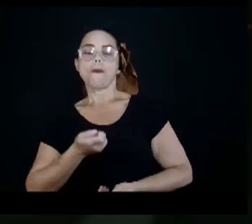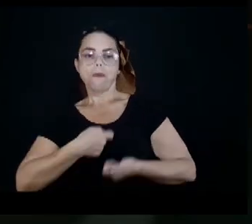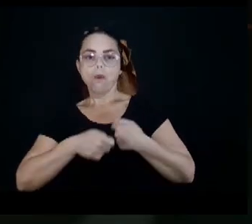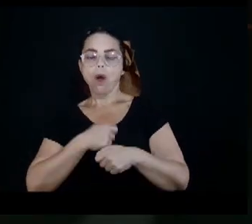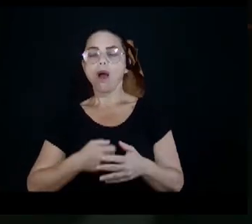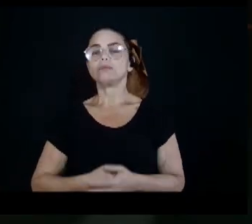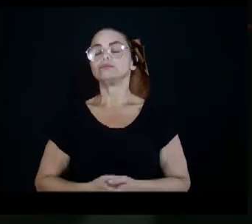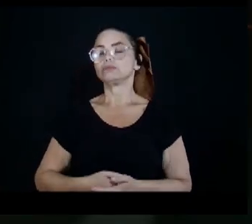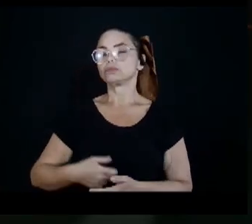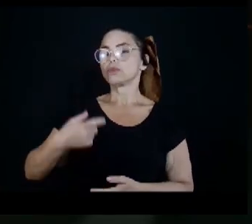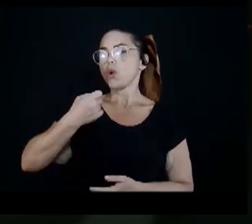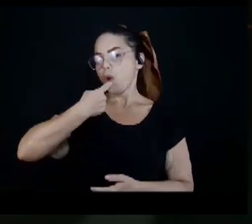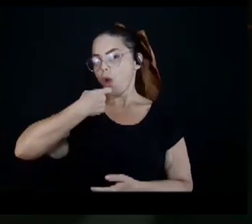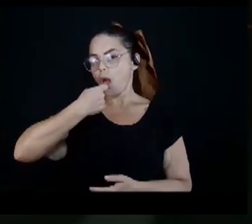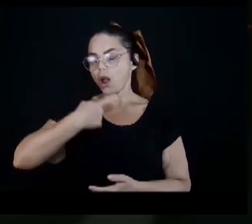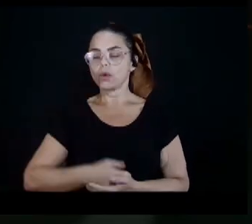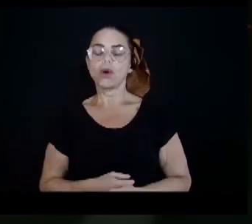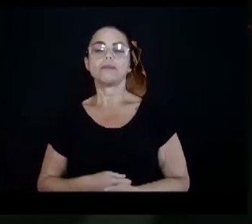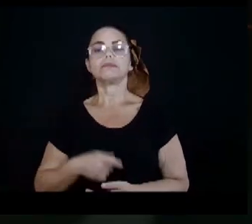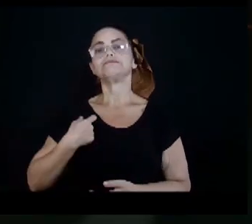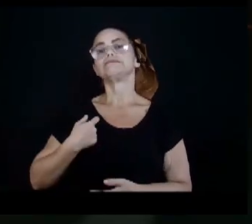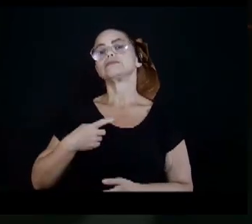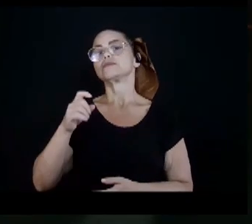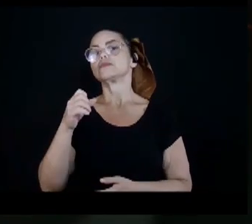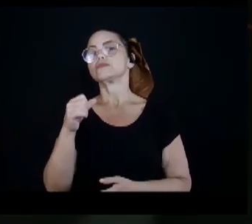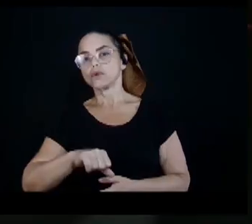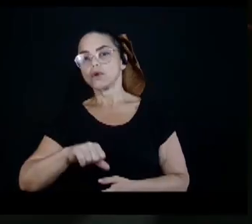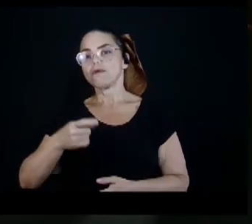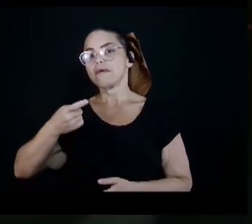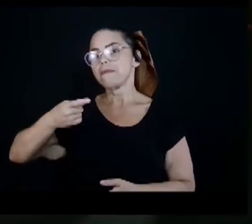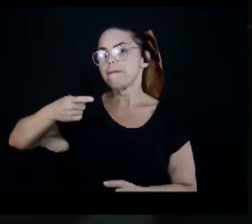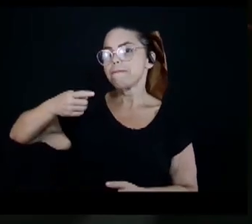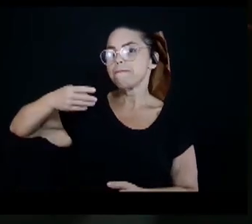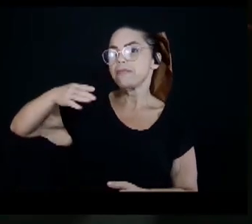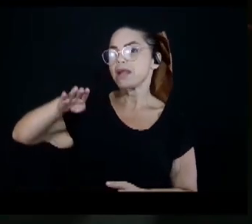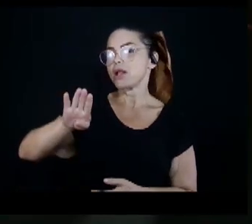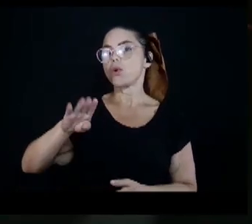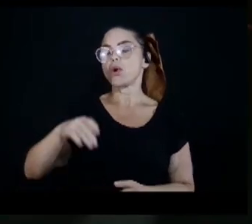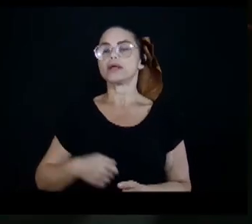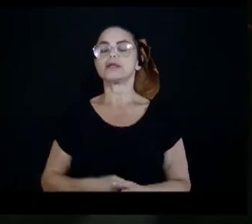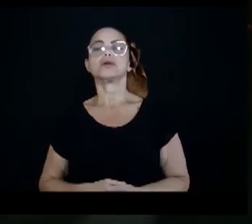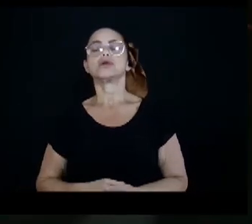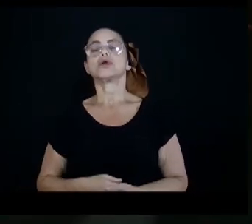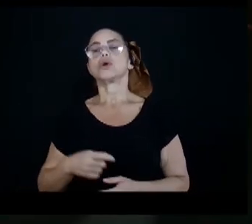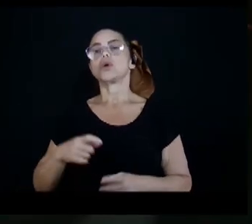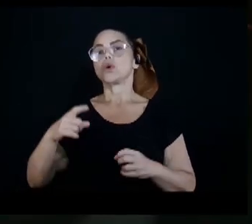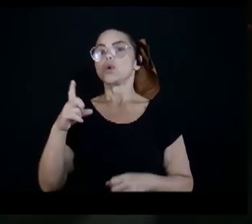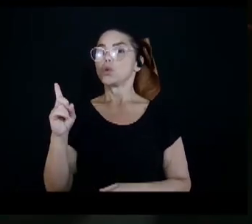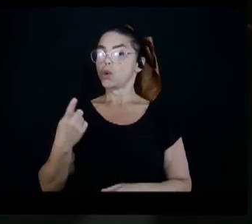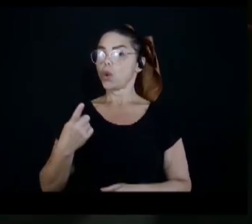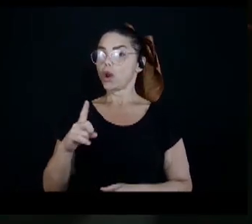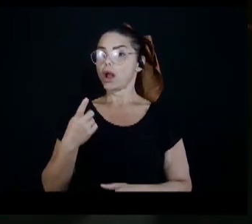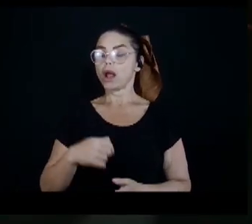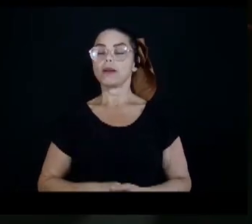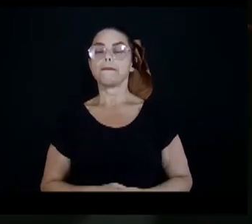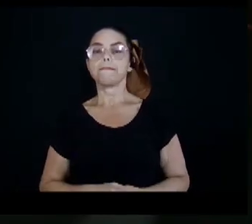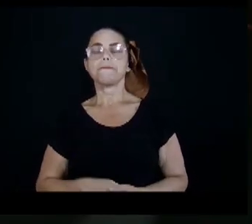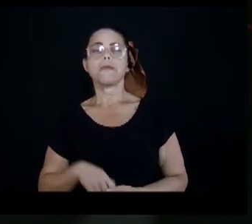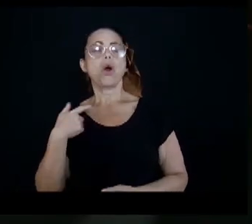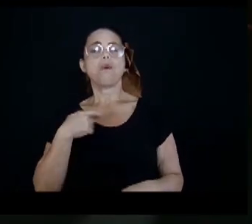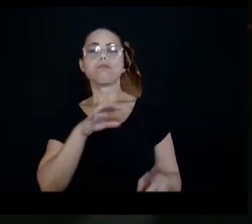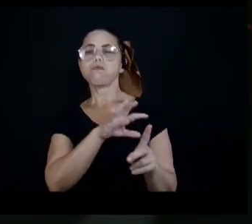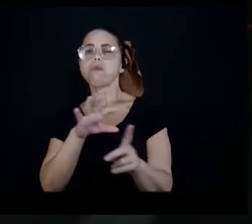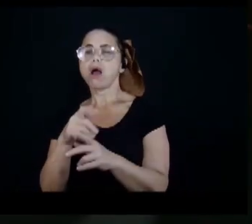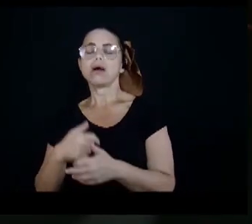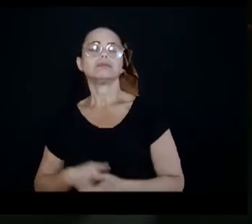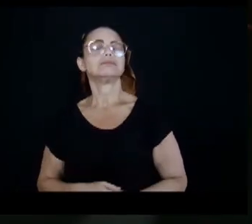atinja 9 bilhões de dólares até 2030. Mas o impacto não está apenas na saúde,